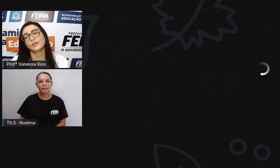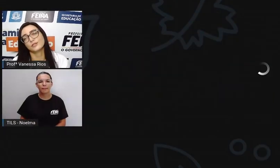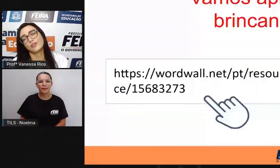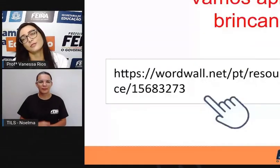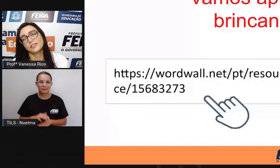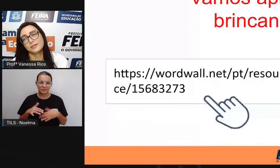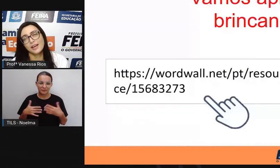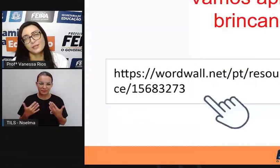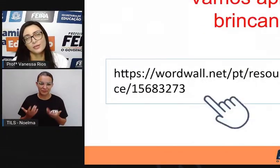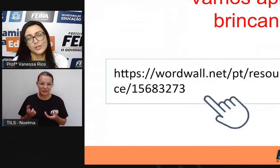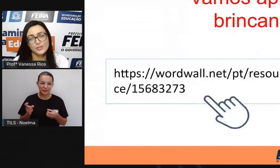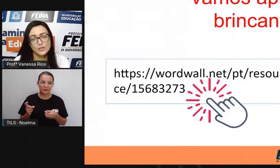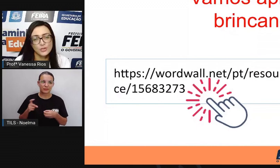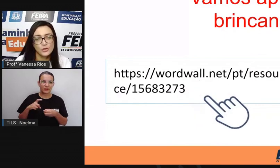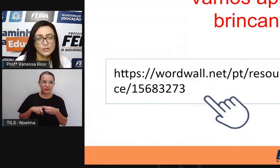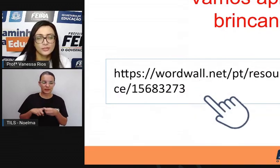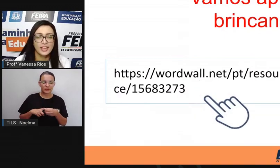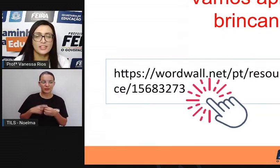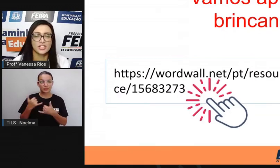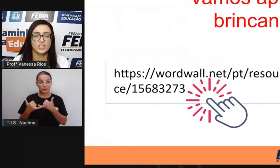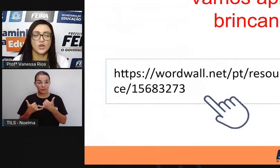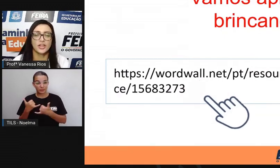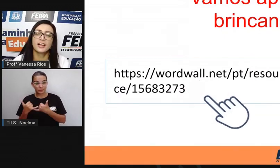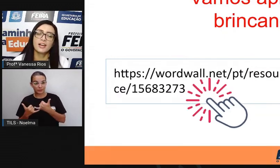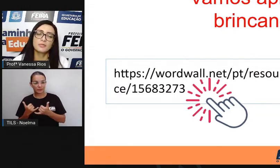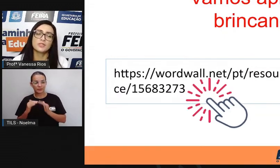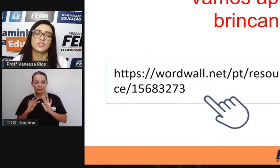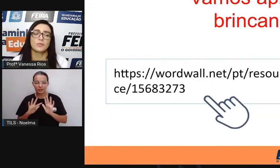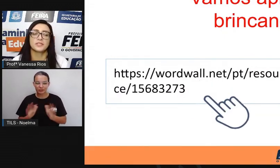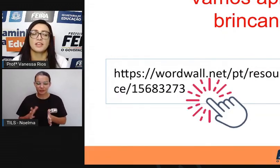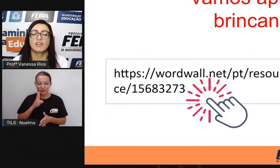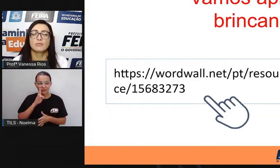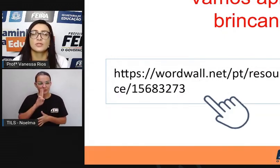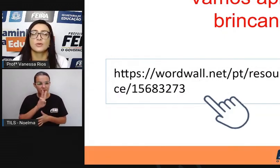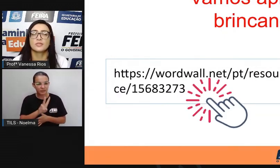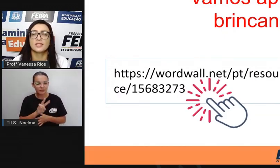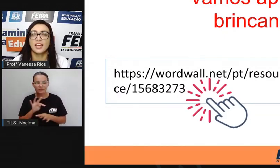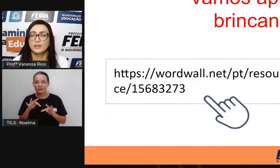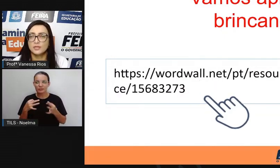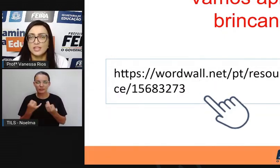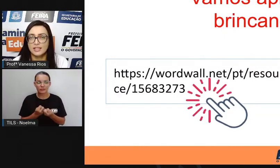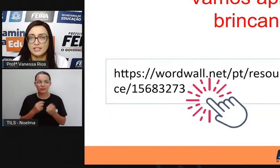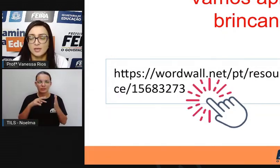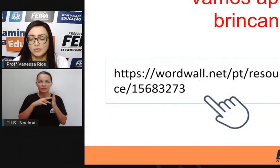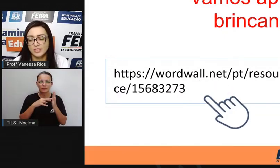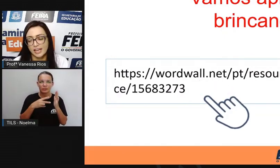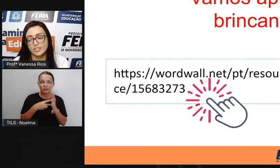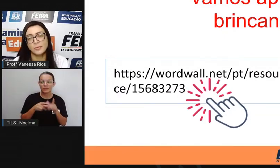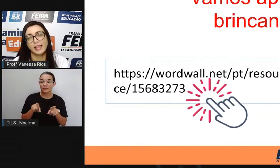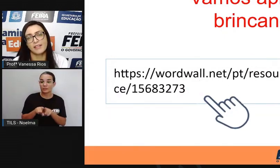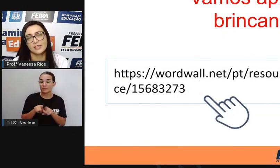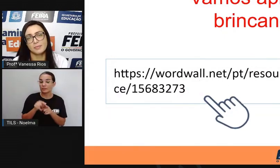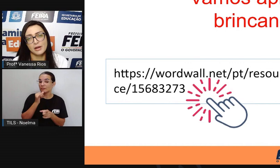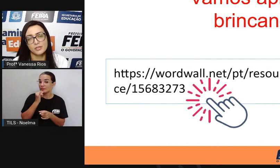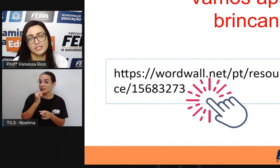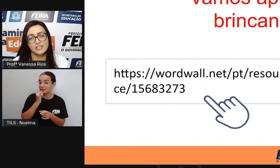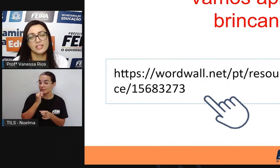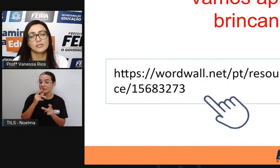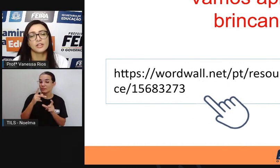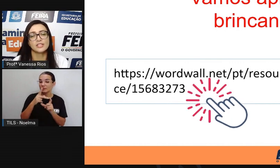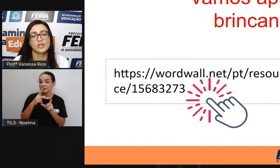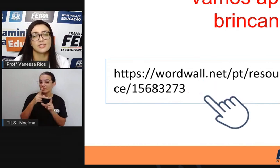Pronto. Voltando aí do nosso jogo, né? Já jogamos, já observamos conceitos e exemplos aí de palavras